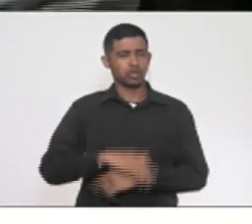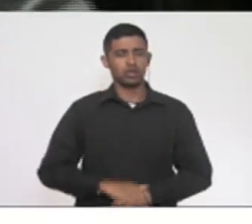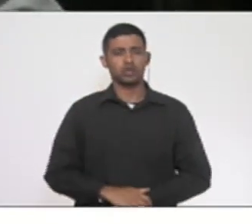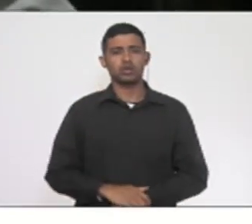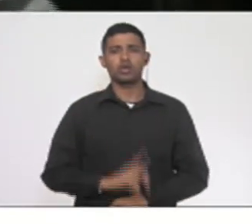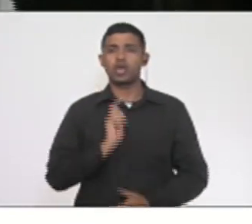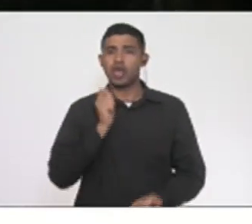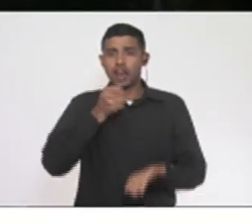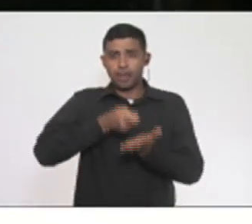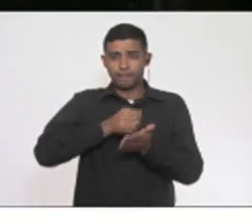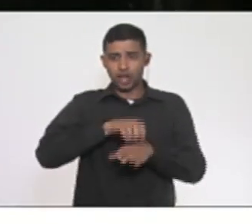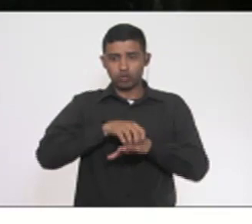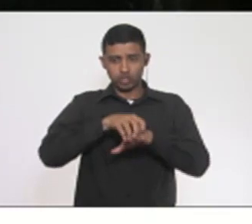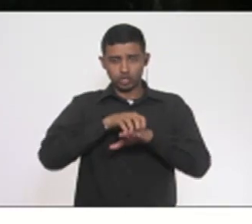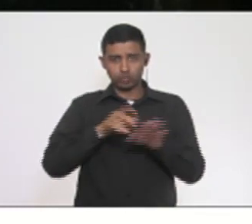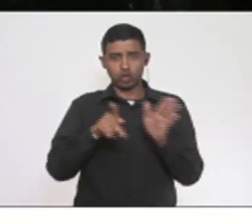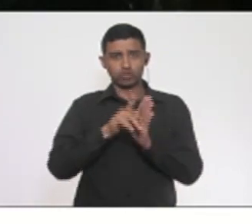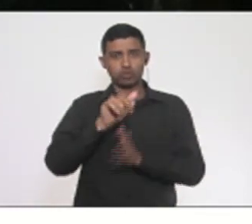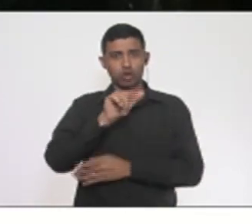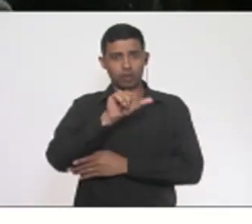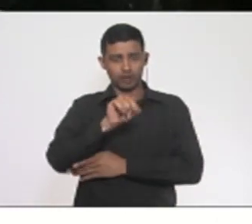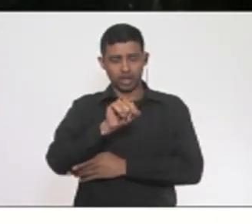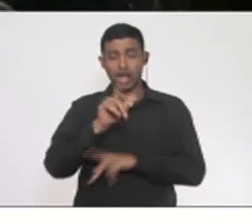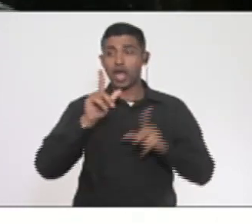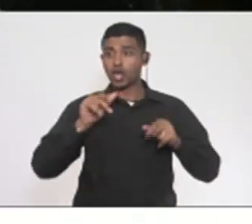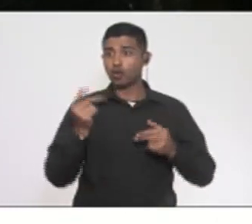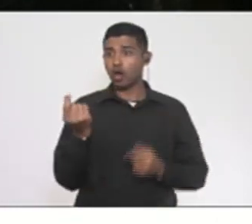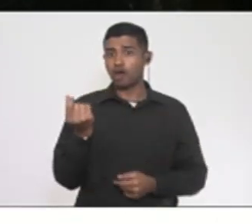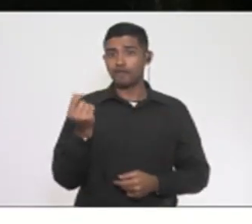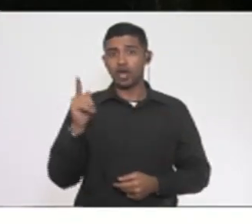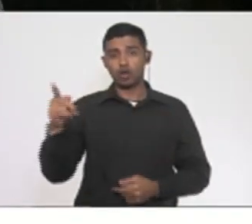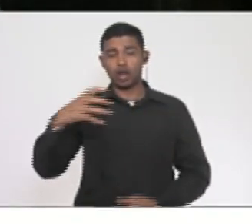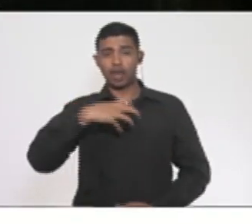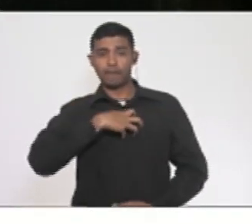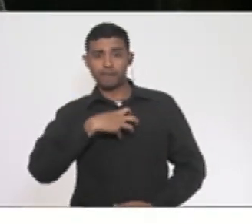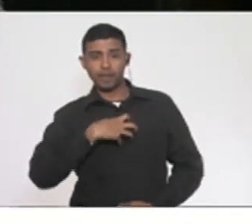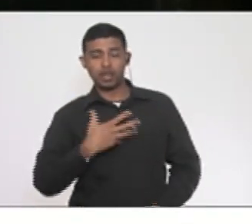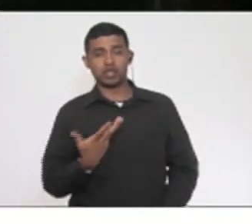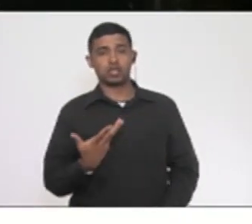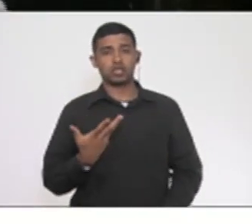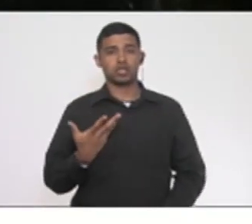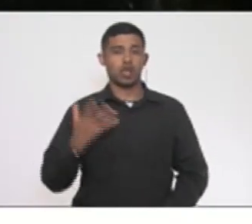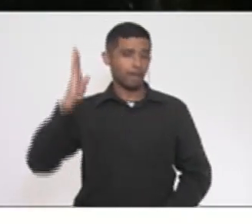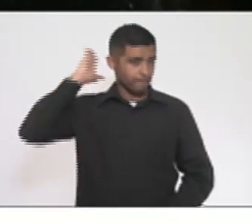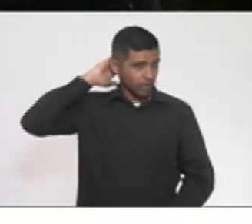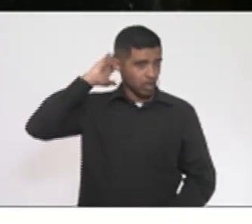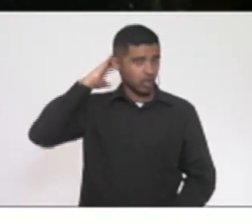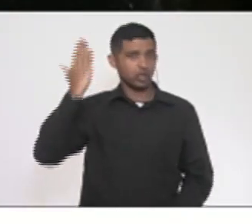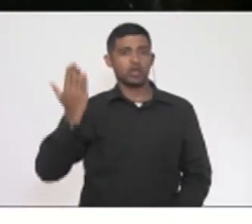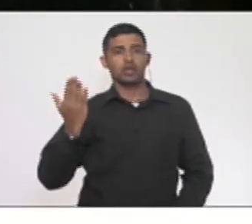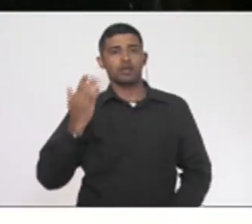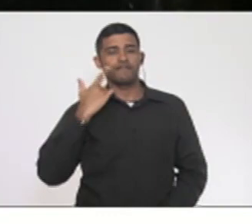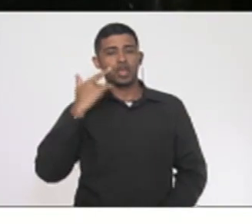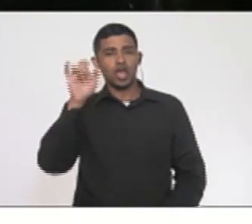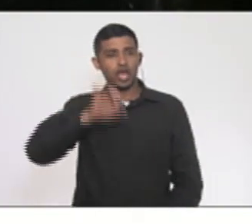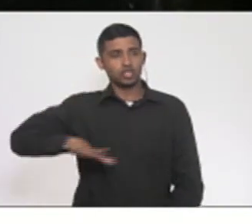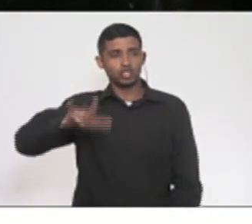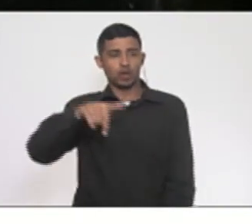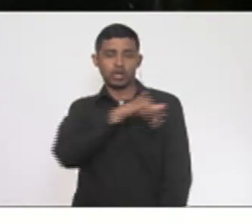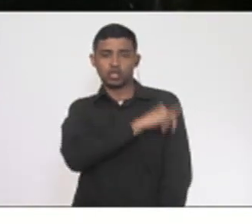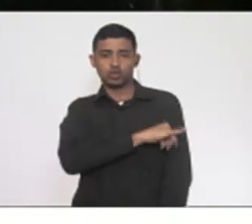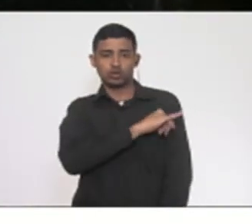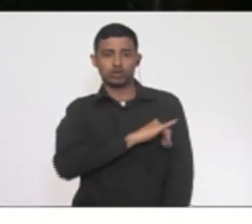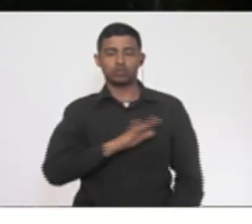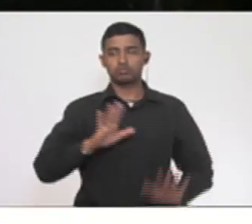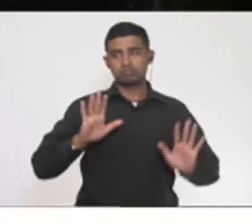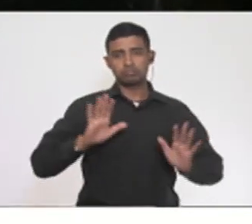o transporte do gás o mesmo valor que paga Pernambuco, que paga, por exemplo, a região metropolitana. Mas eu vou